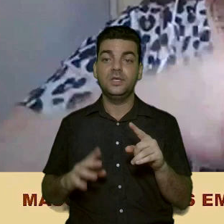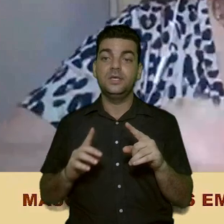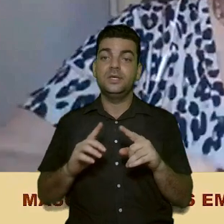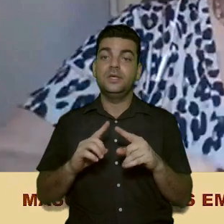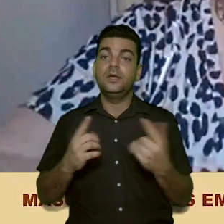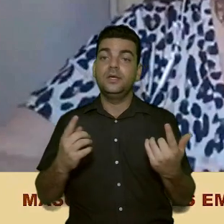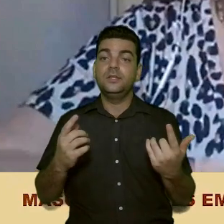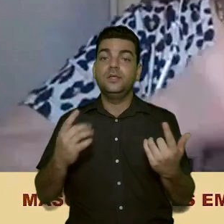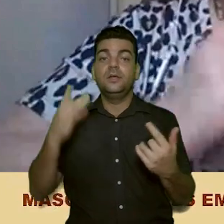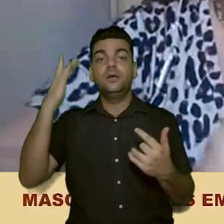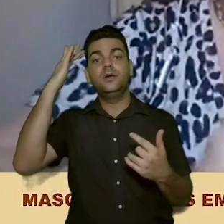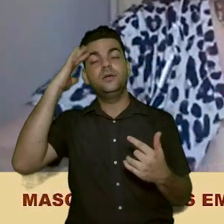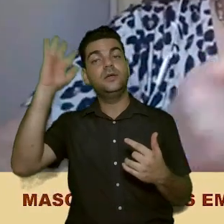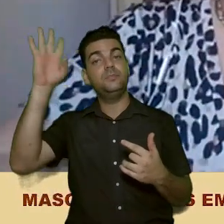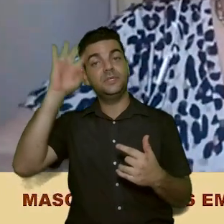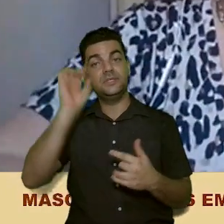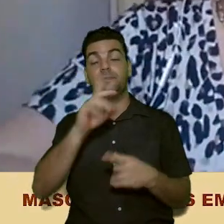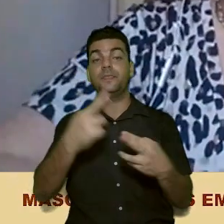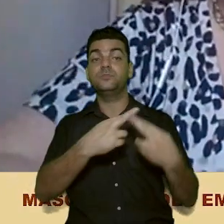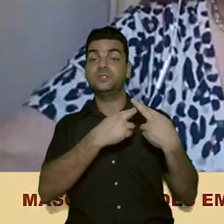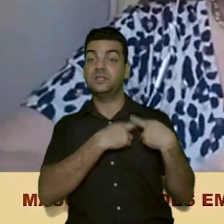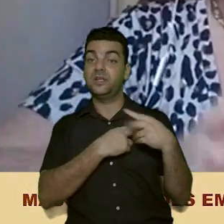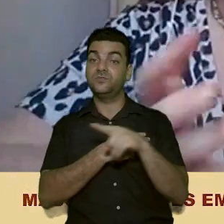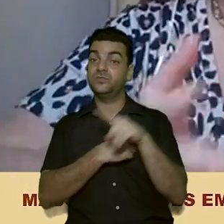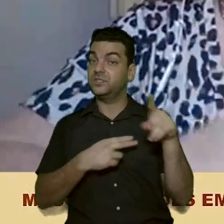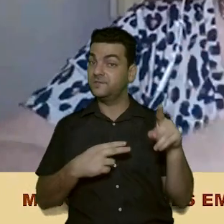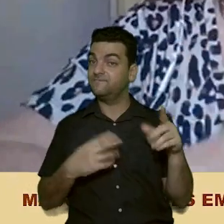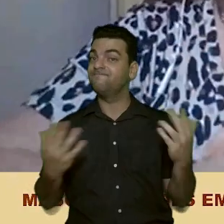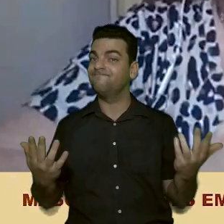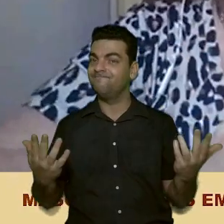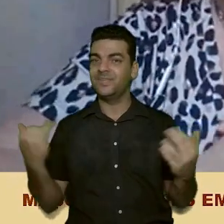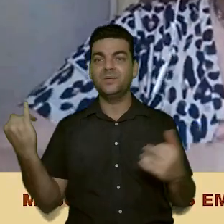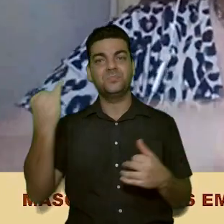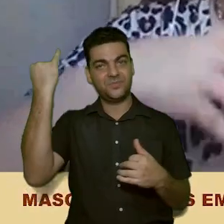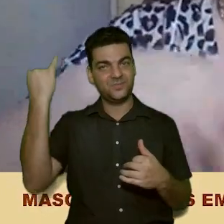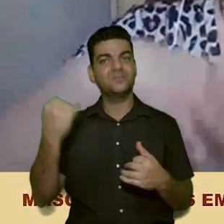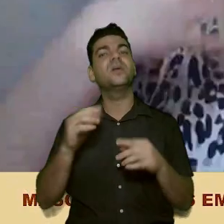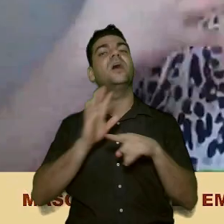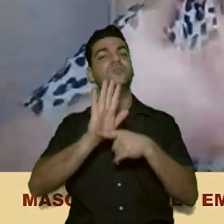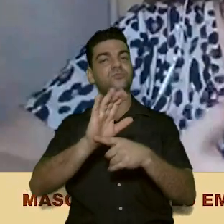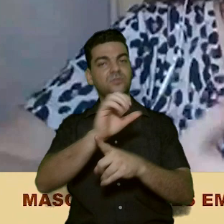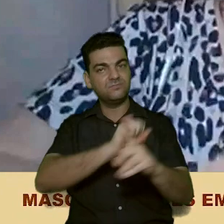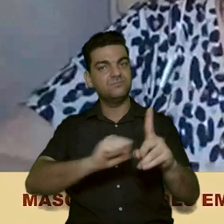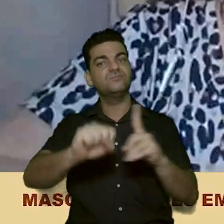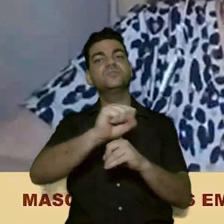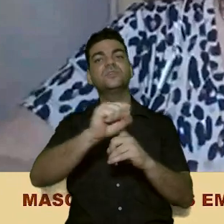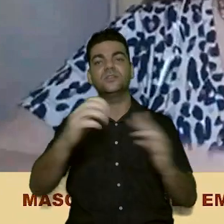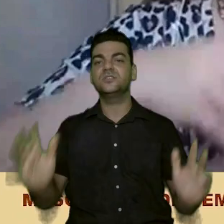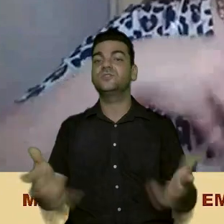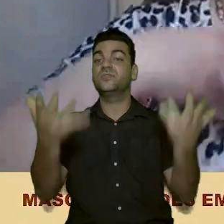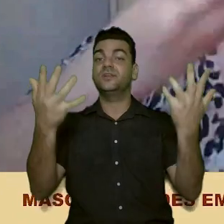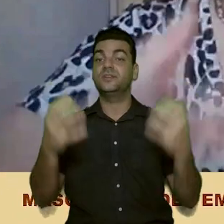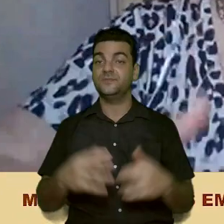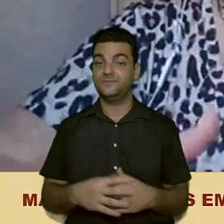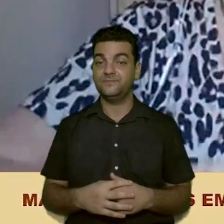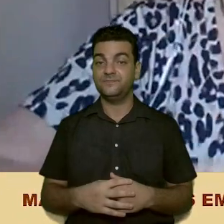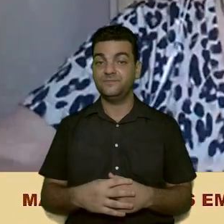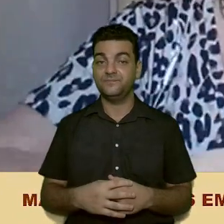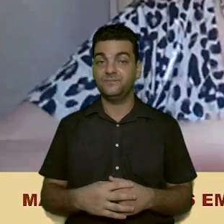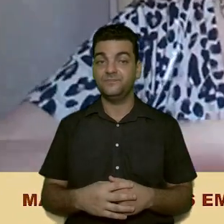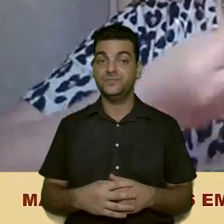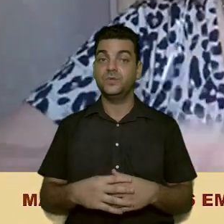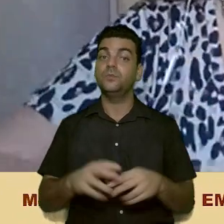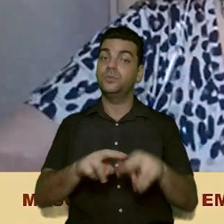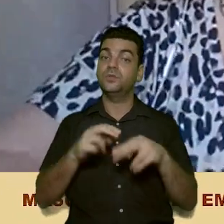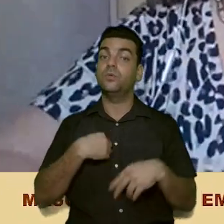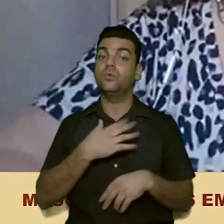de implicação, de responsabilização, de transformação e de promoção de mulheres. Por isso que eu